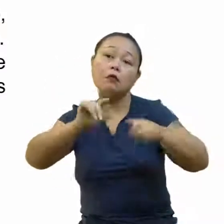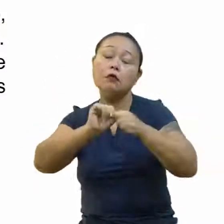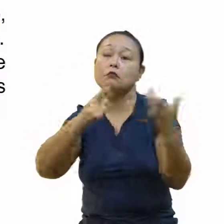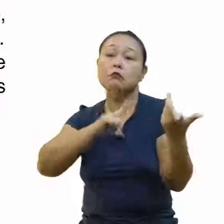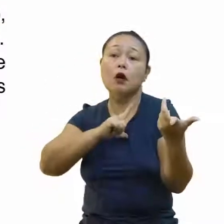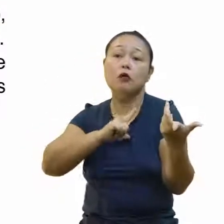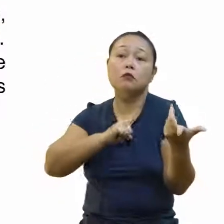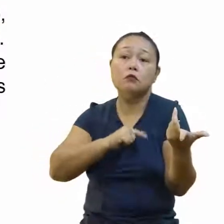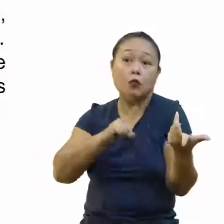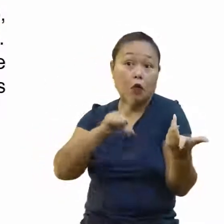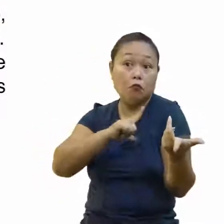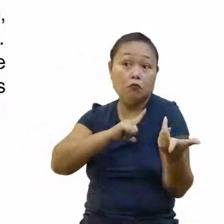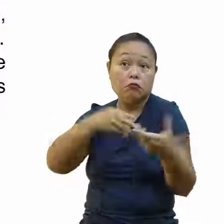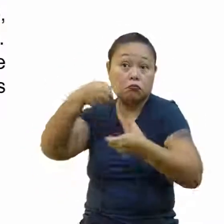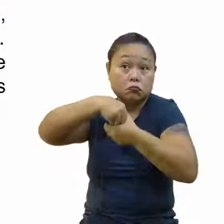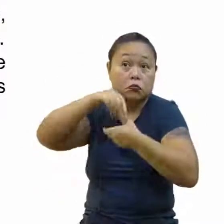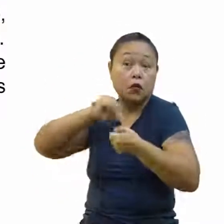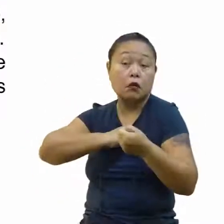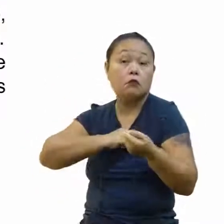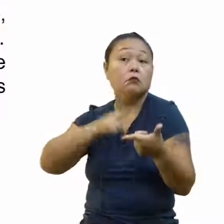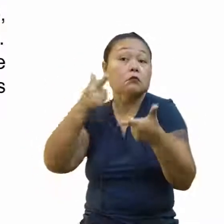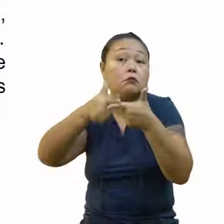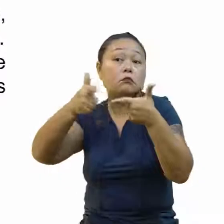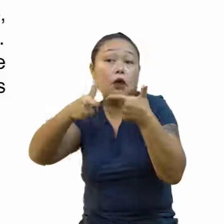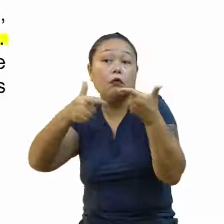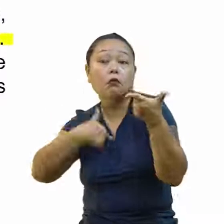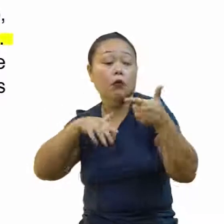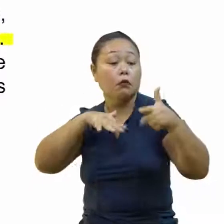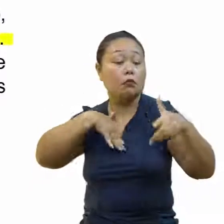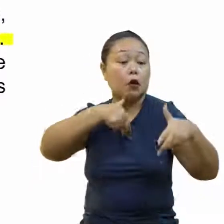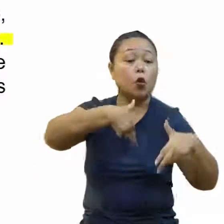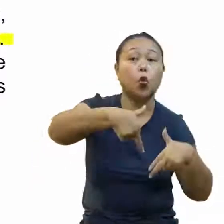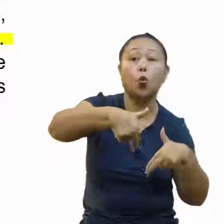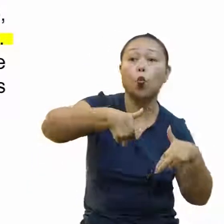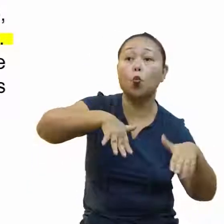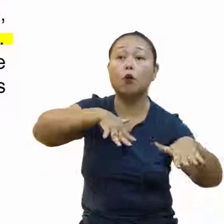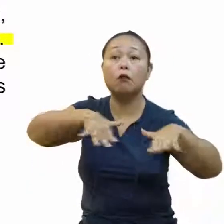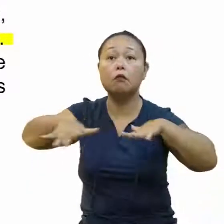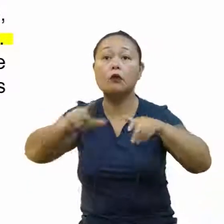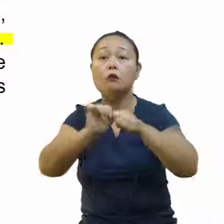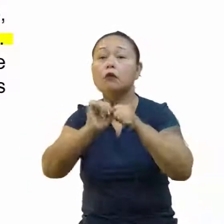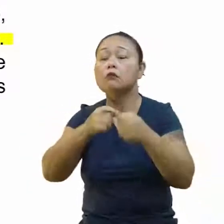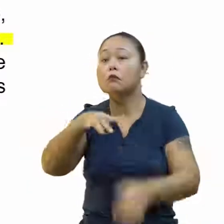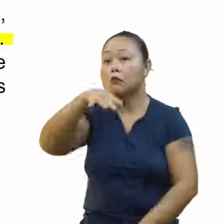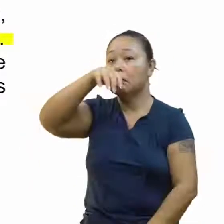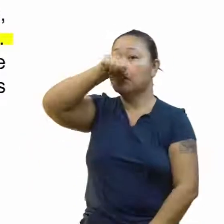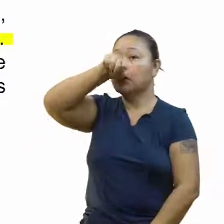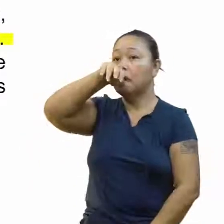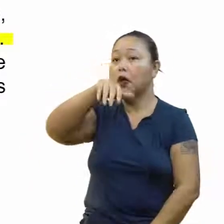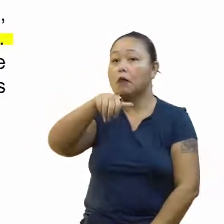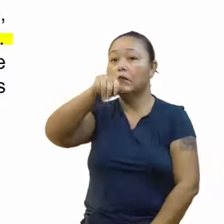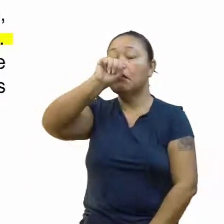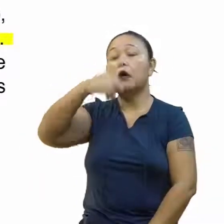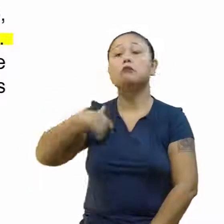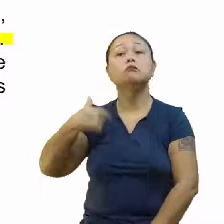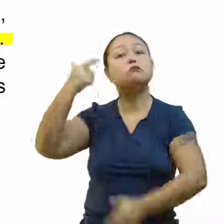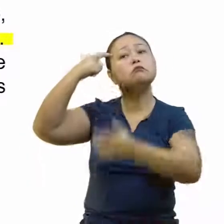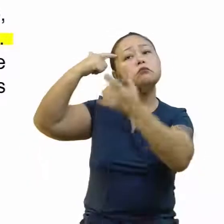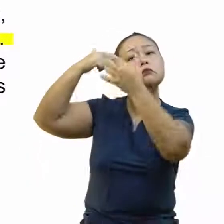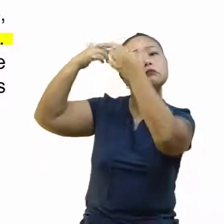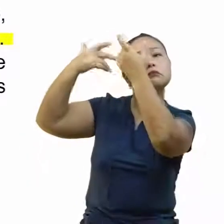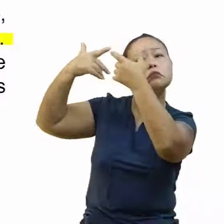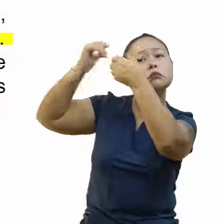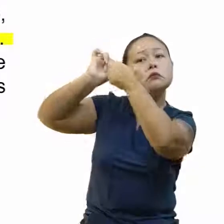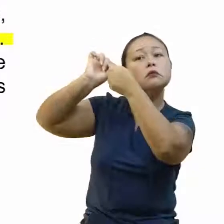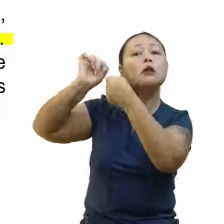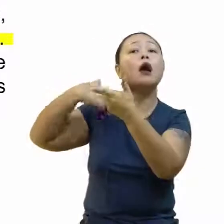no movimento, na respiração, no raciocínio. Então, dependendo do tipo, ela vai afetar o